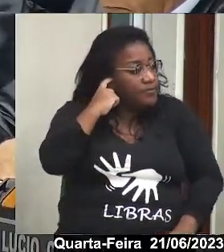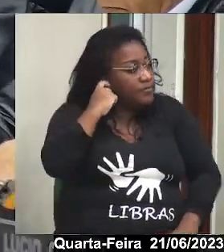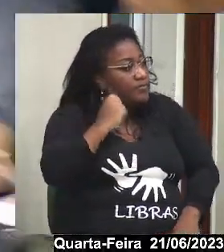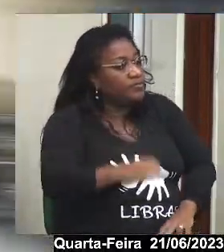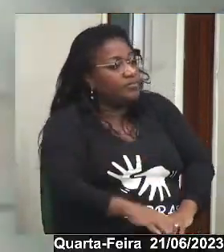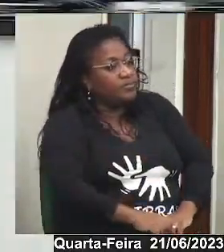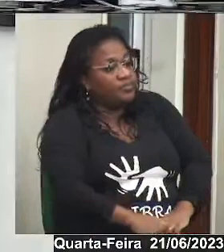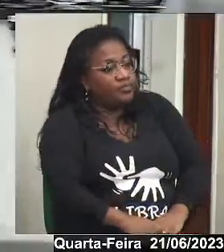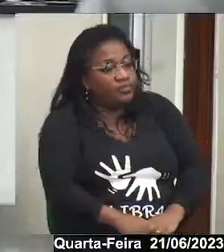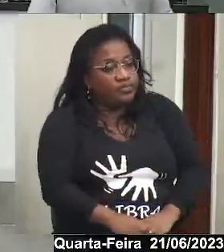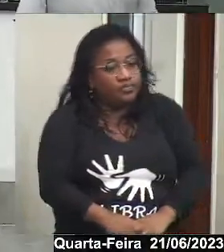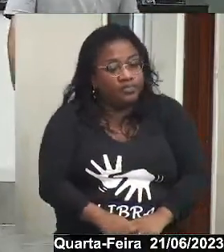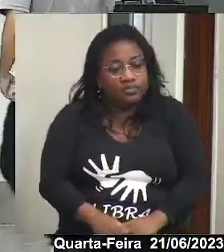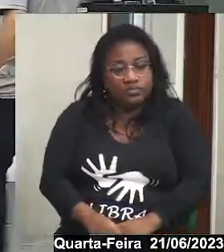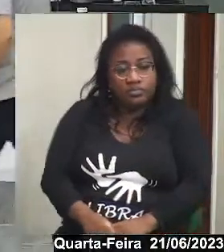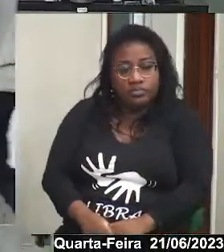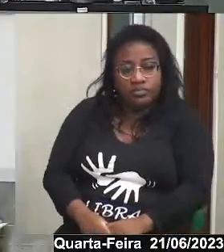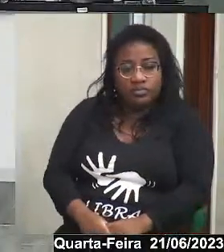Próximo inscrito.